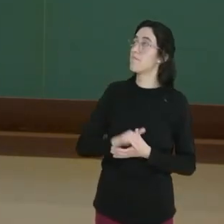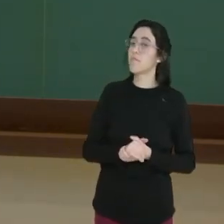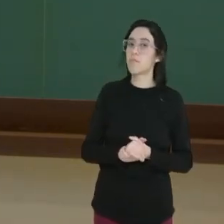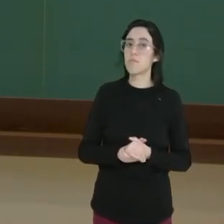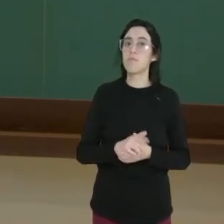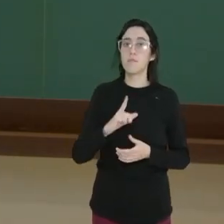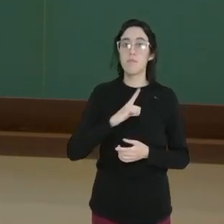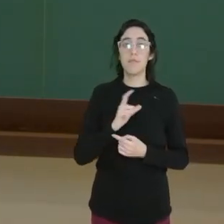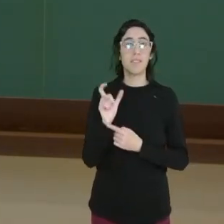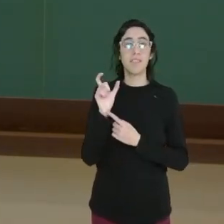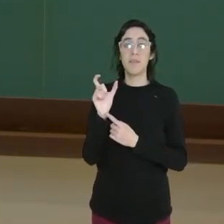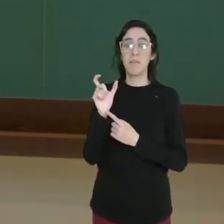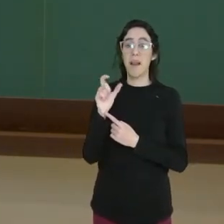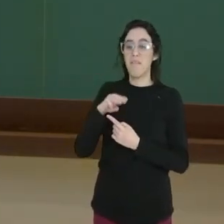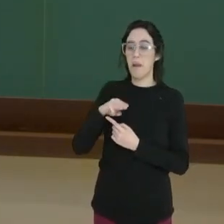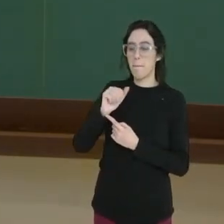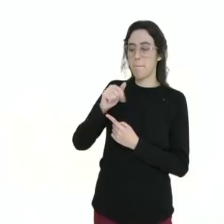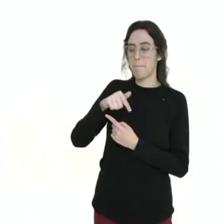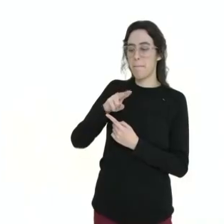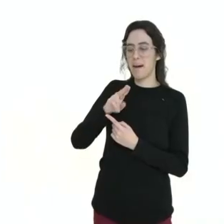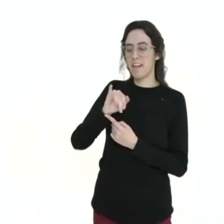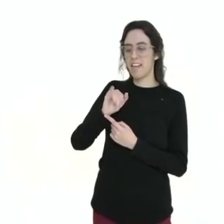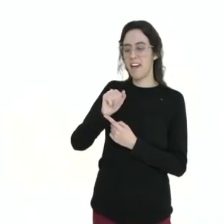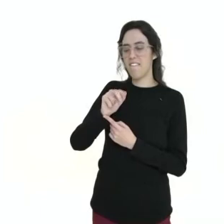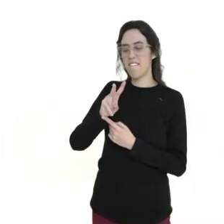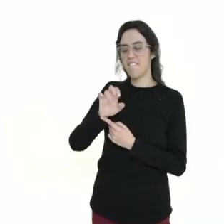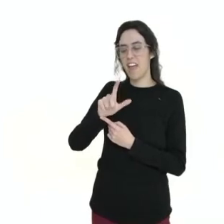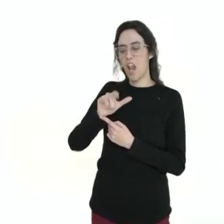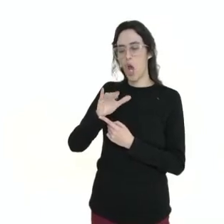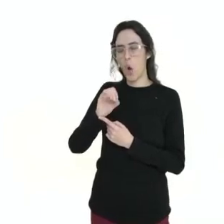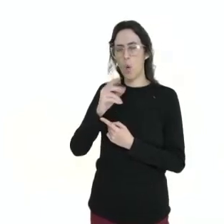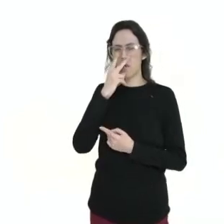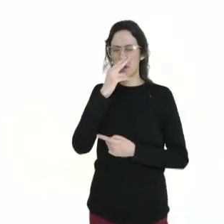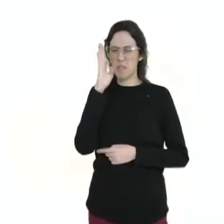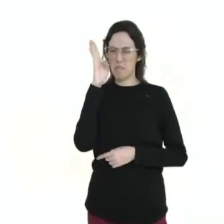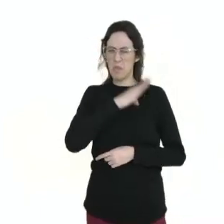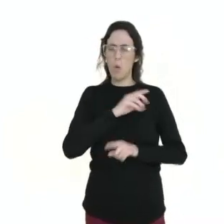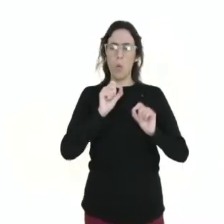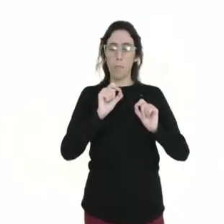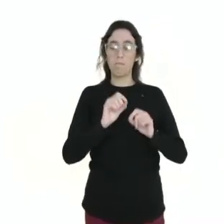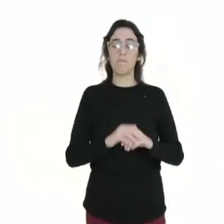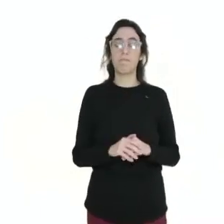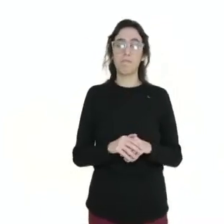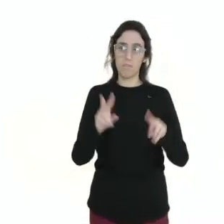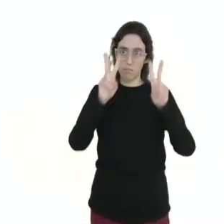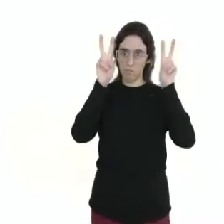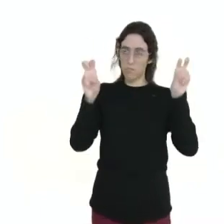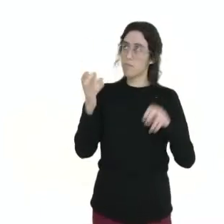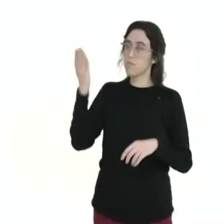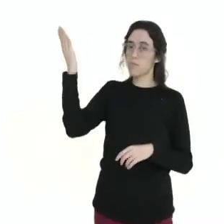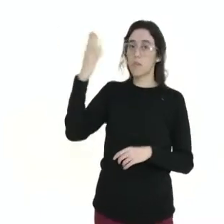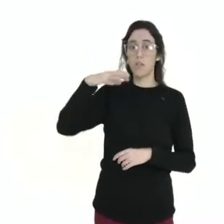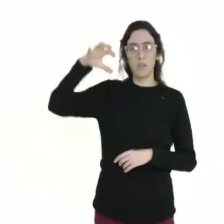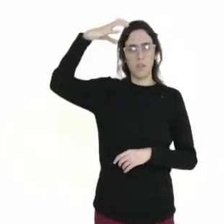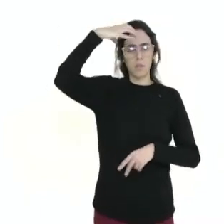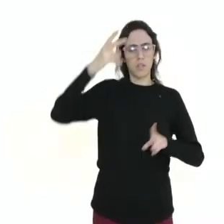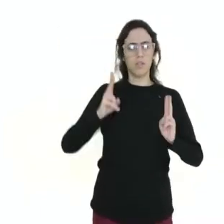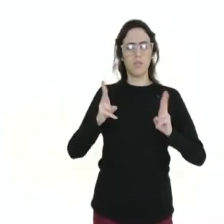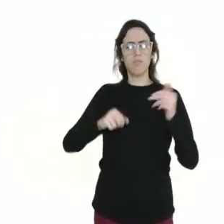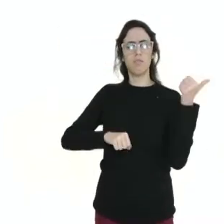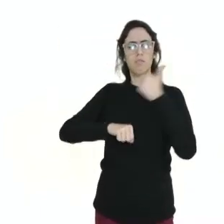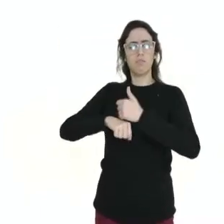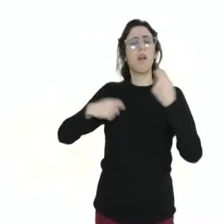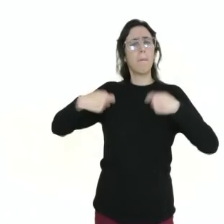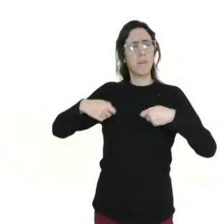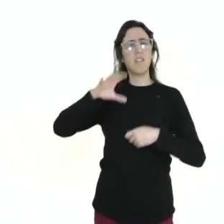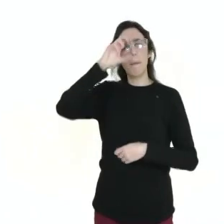termo maquiavélico, tá? É necessário a um príncipe, para se manter, que aprenda a poder ser mau e que